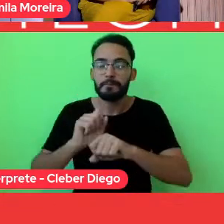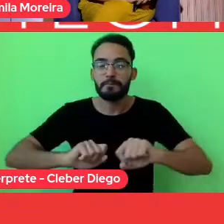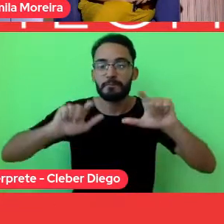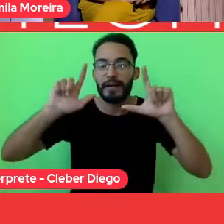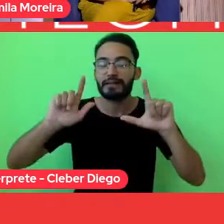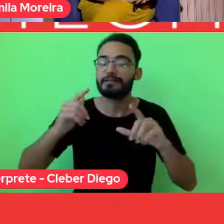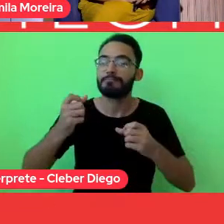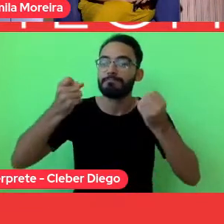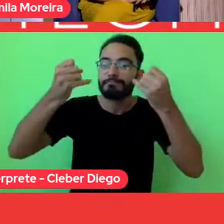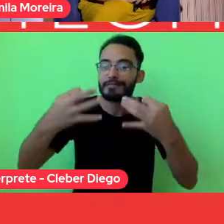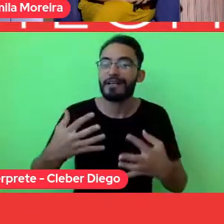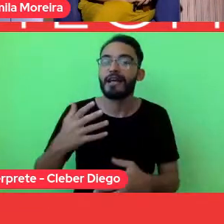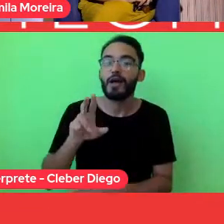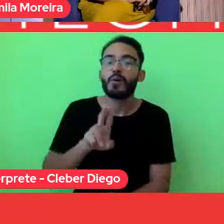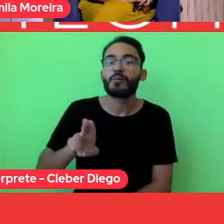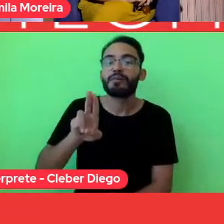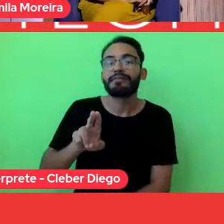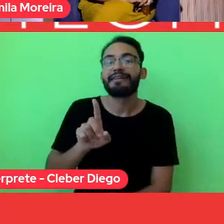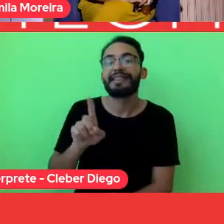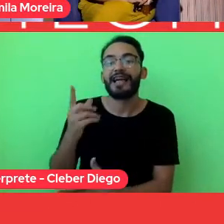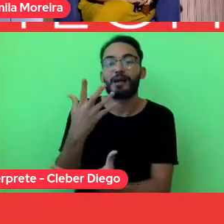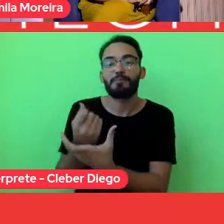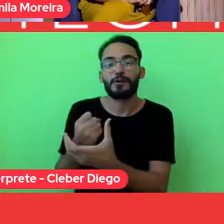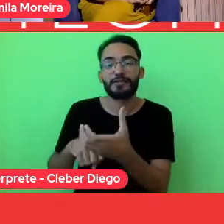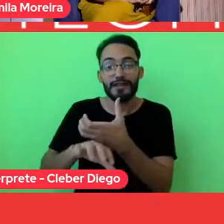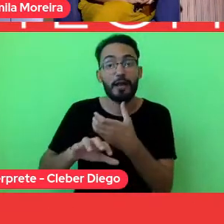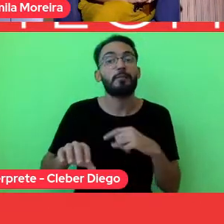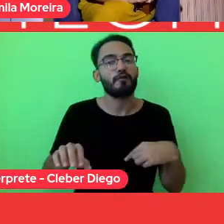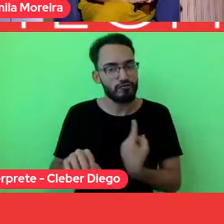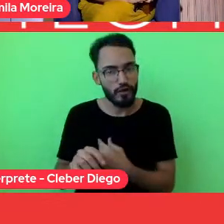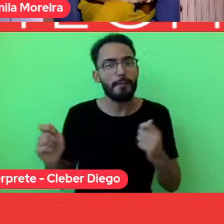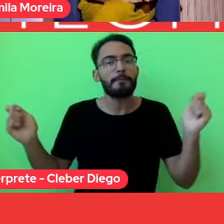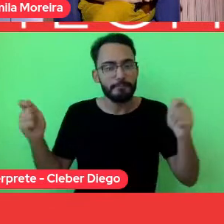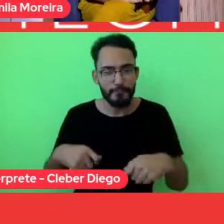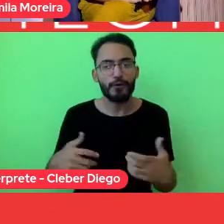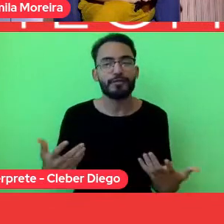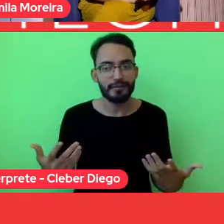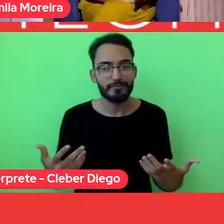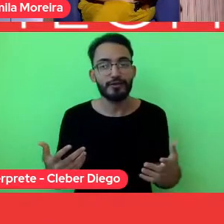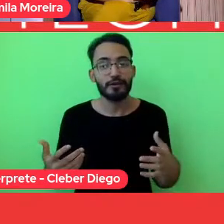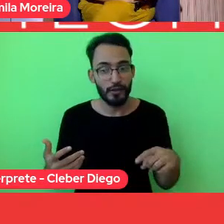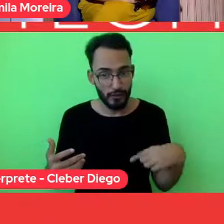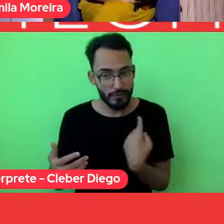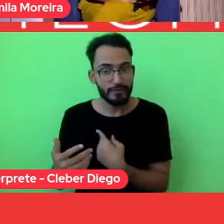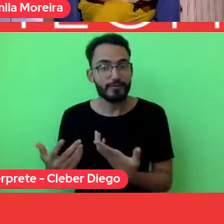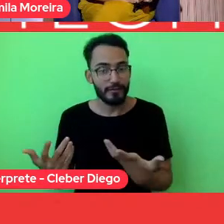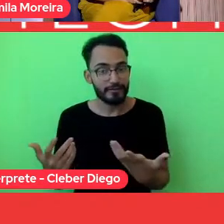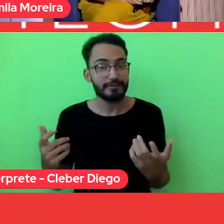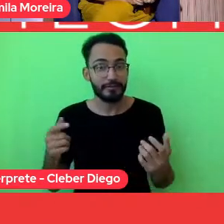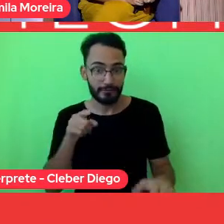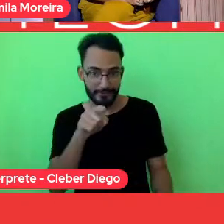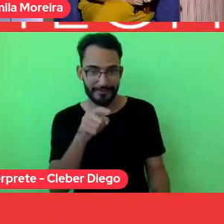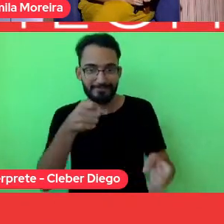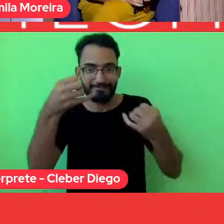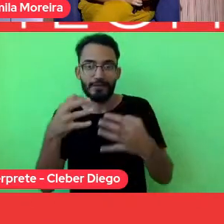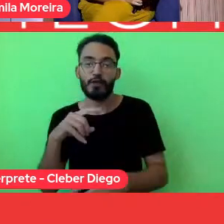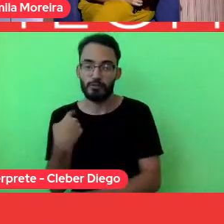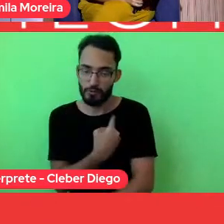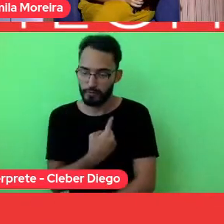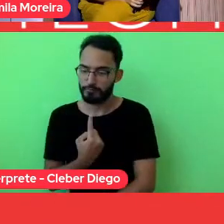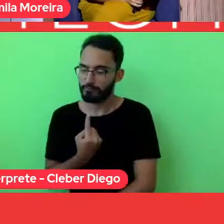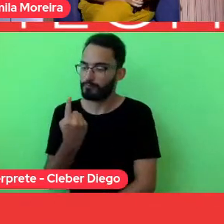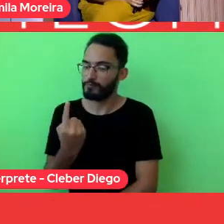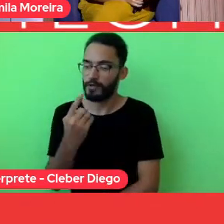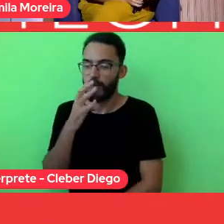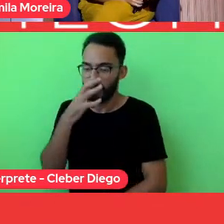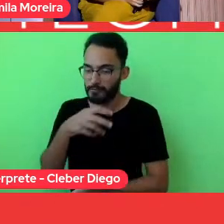falar, aí eu vou usar o lema lá do meu podcast, porque nós podemos, nós existimos, vocês já falaram que nós existimos, nós